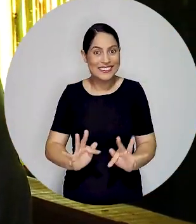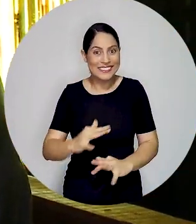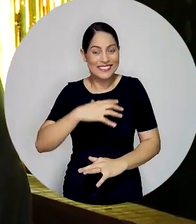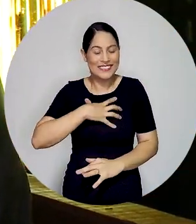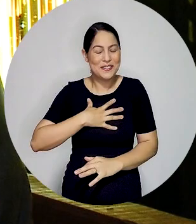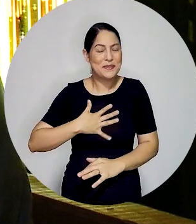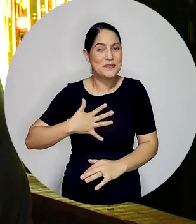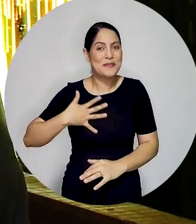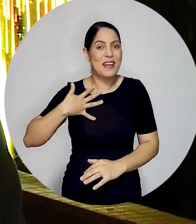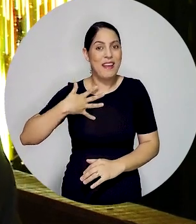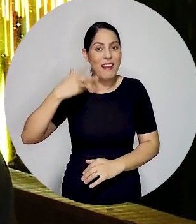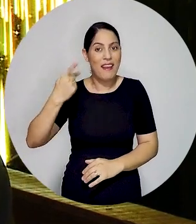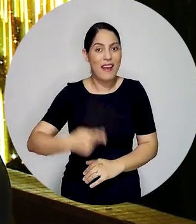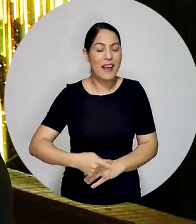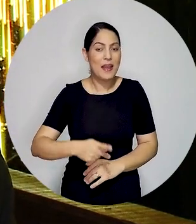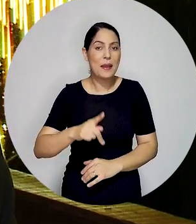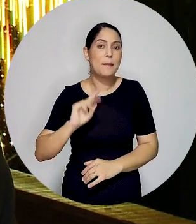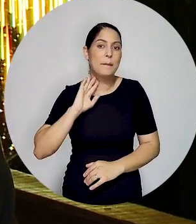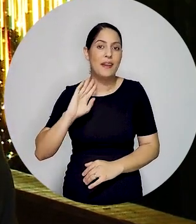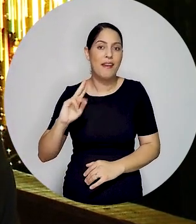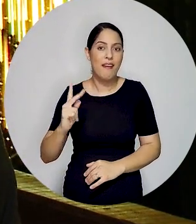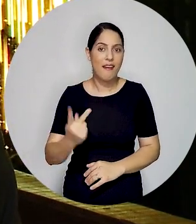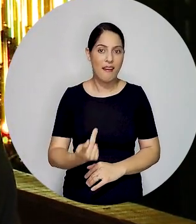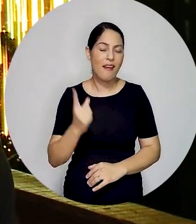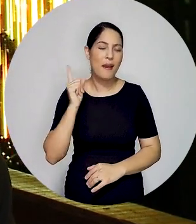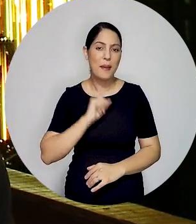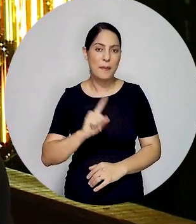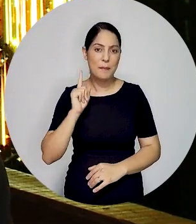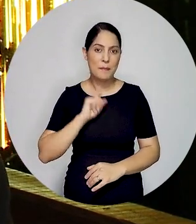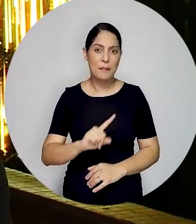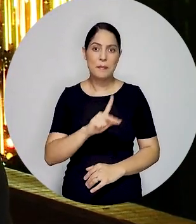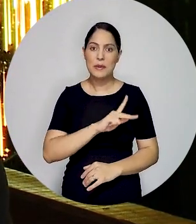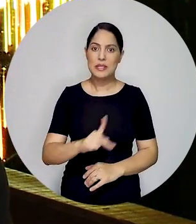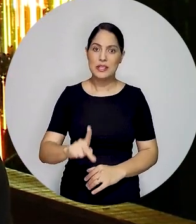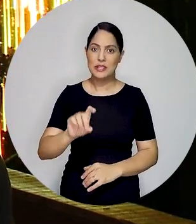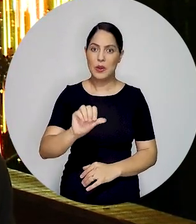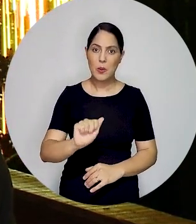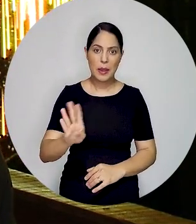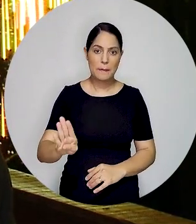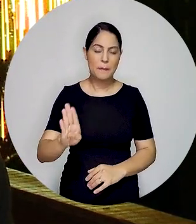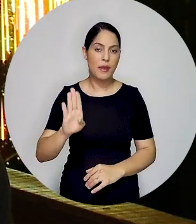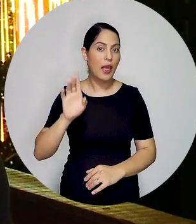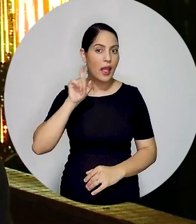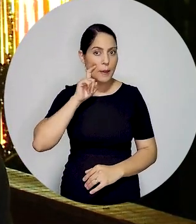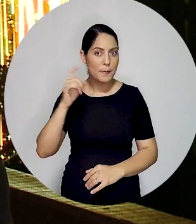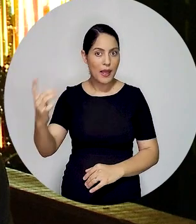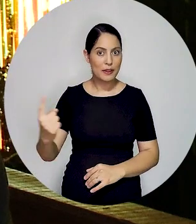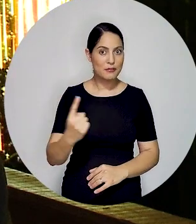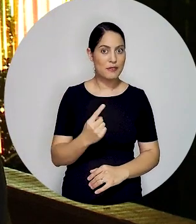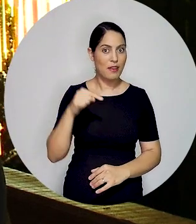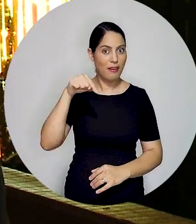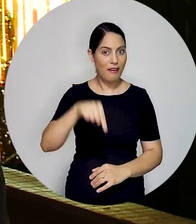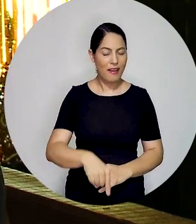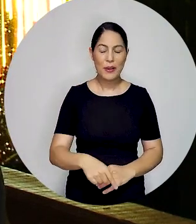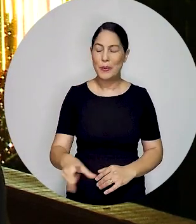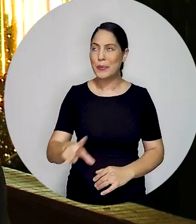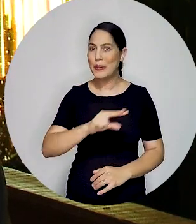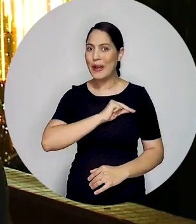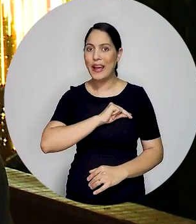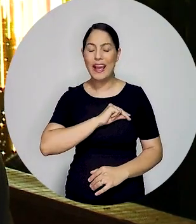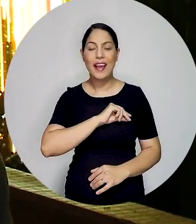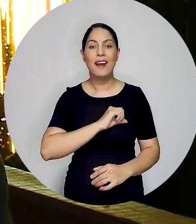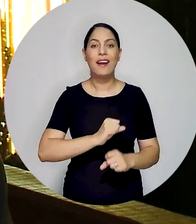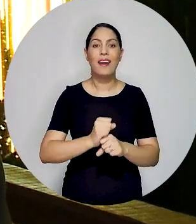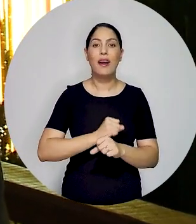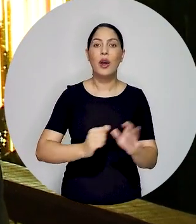felizes e honrados por receber aqui em Belo Horizonte o presidente Beto Simonetti, várias lideranças do Sistema Nacional da